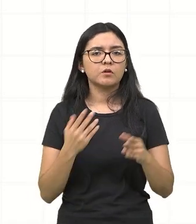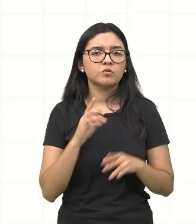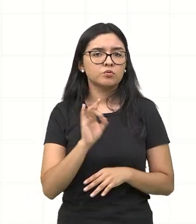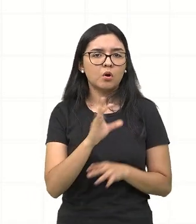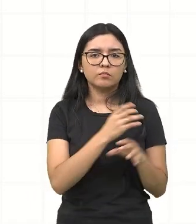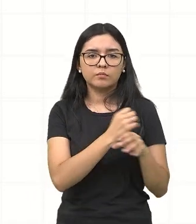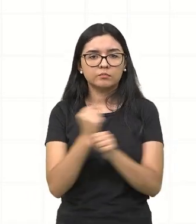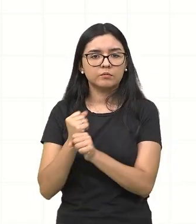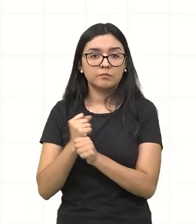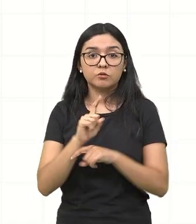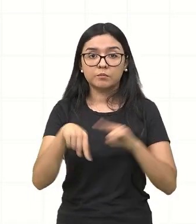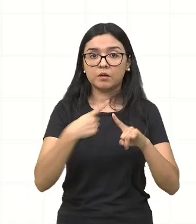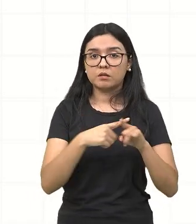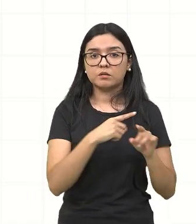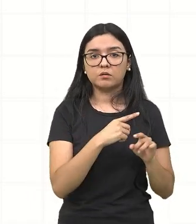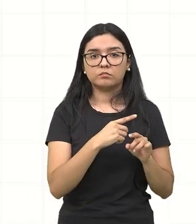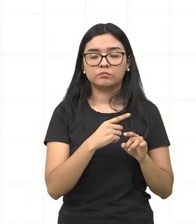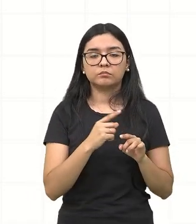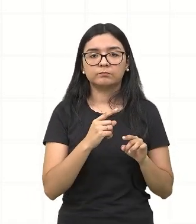essa multiplicação.